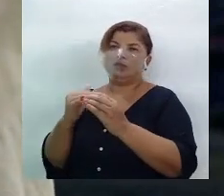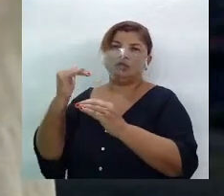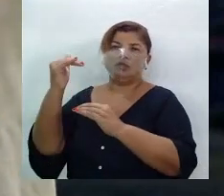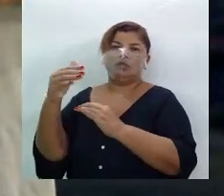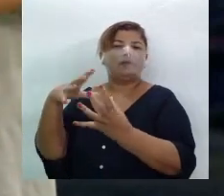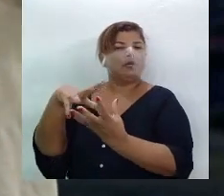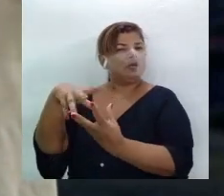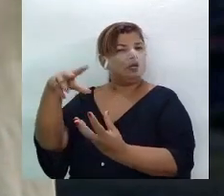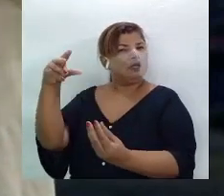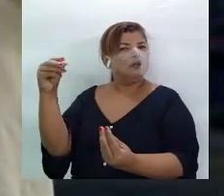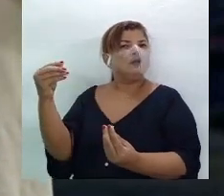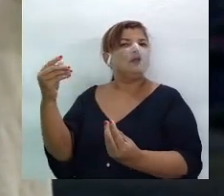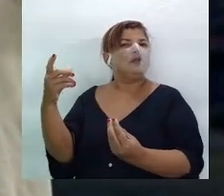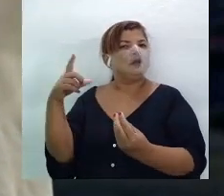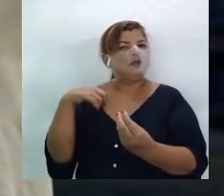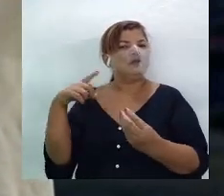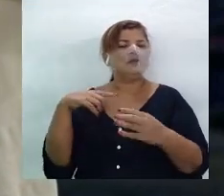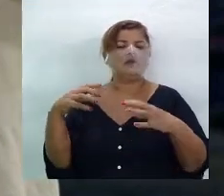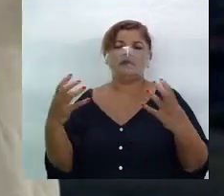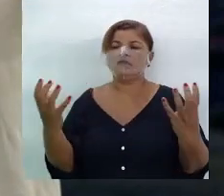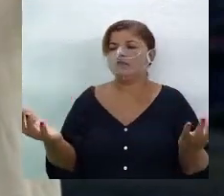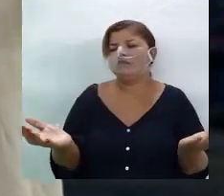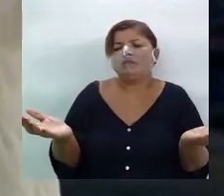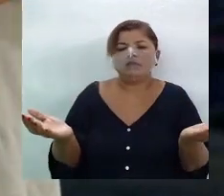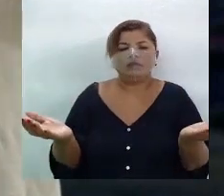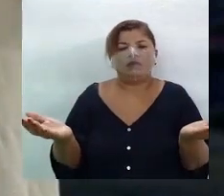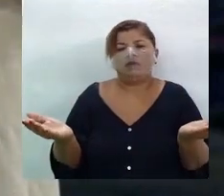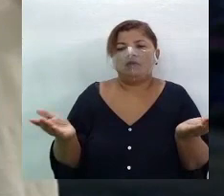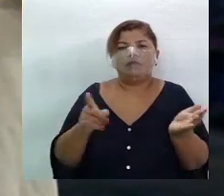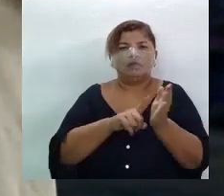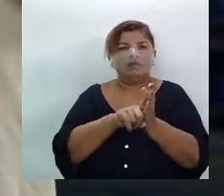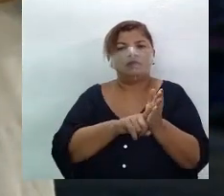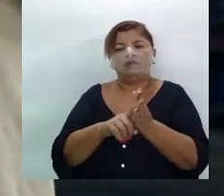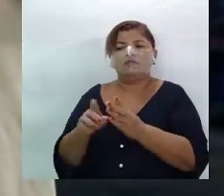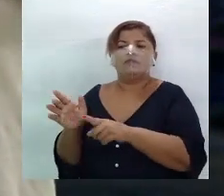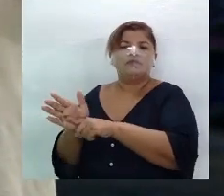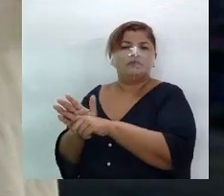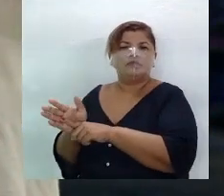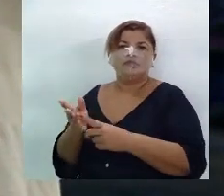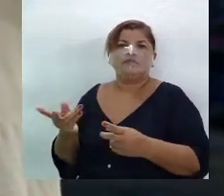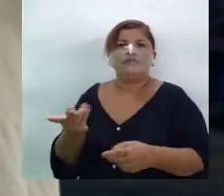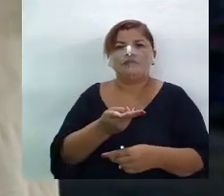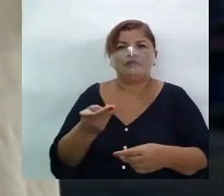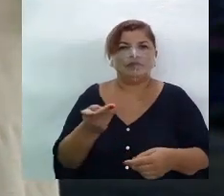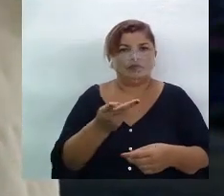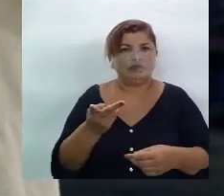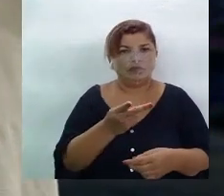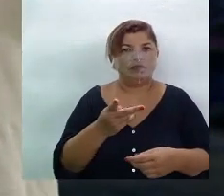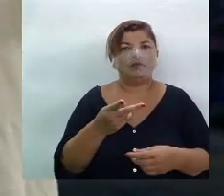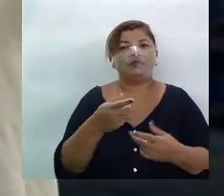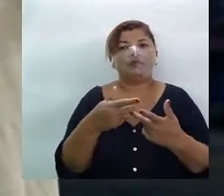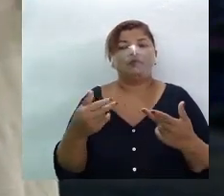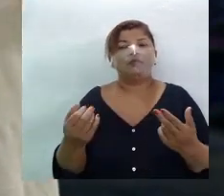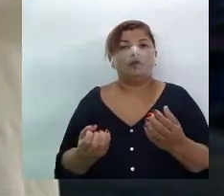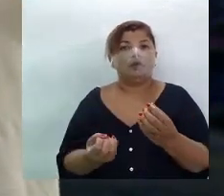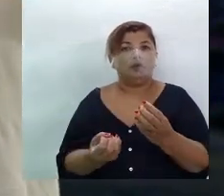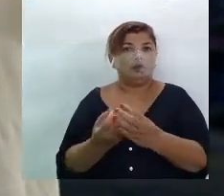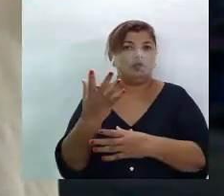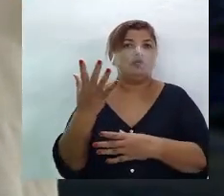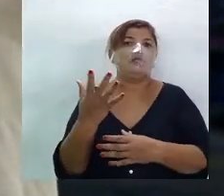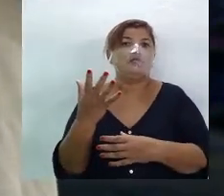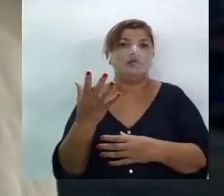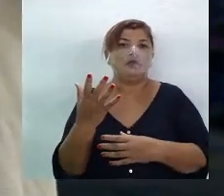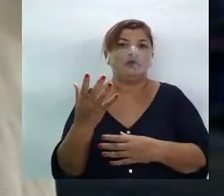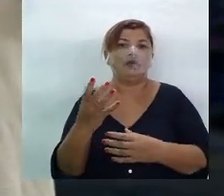espaço justamente dentro dessa esfera aí, que teoricamente só registraria aquilo que aconteceu. Vejam que assim, os dois mundos, o mundo